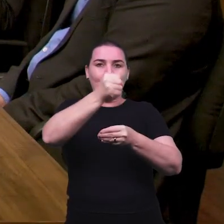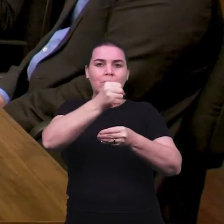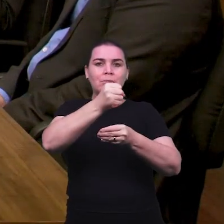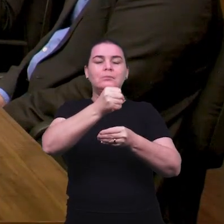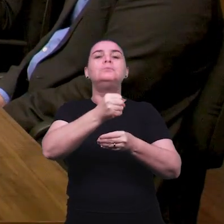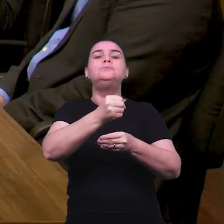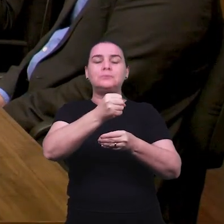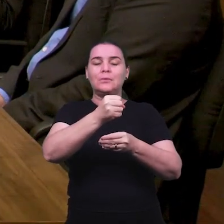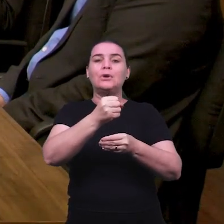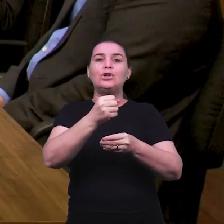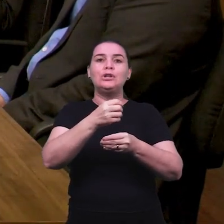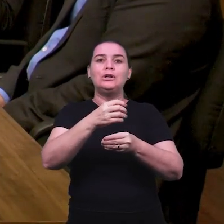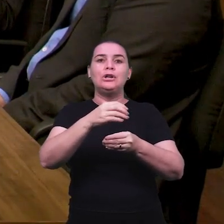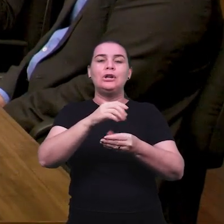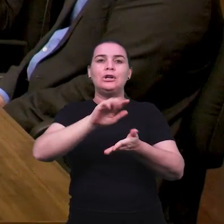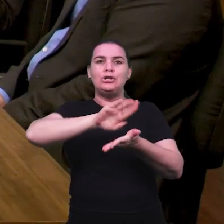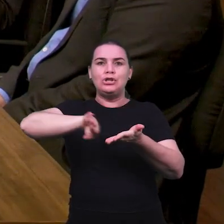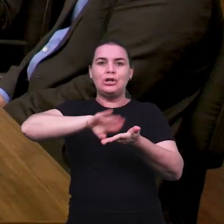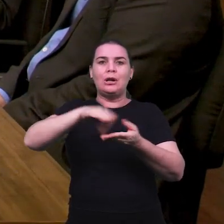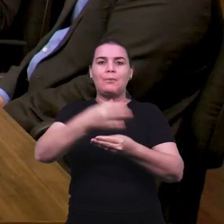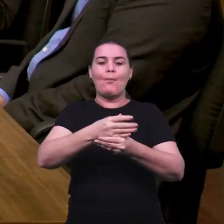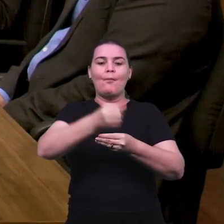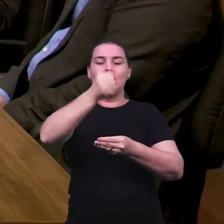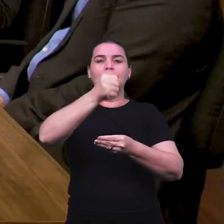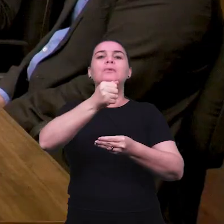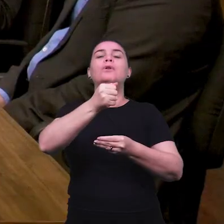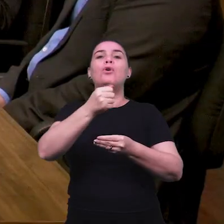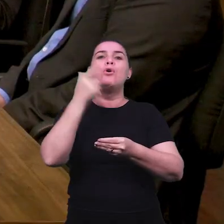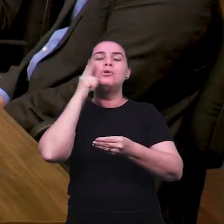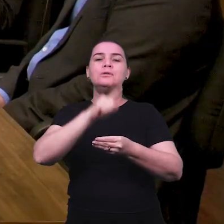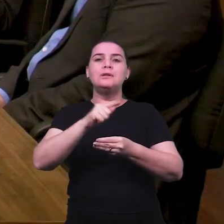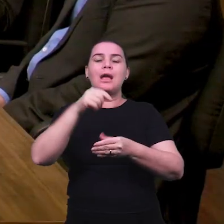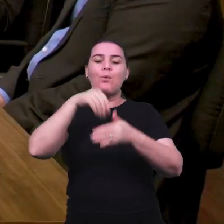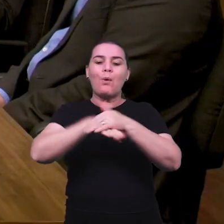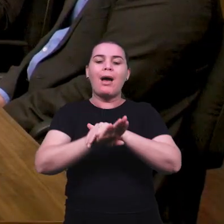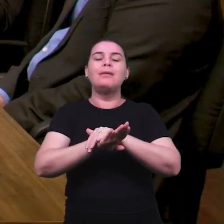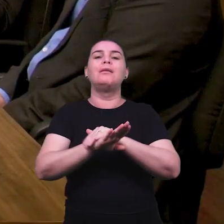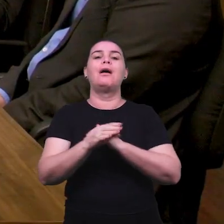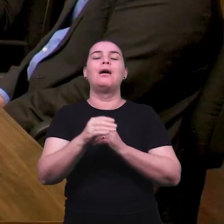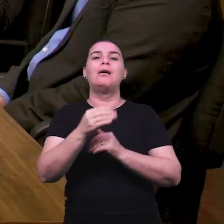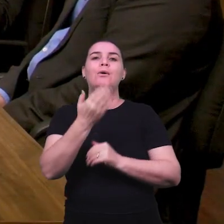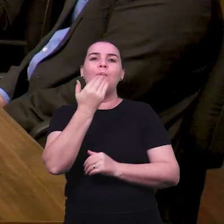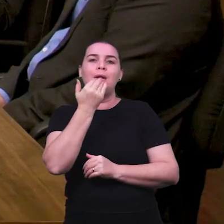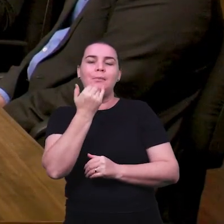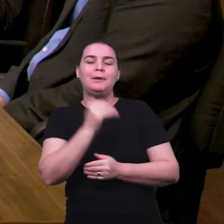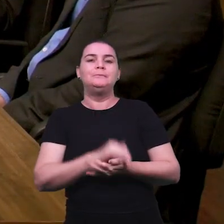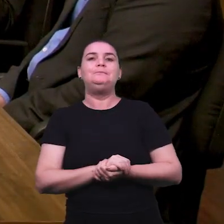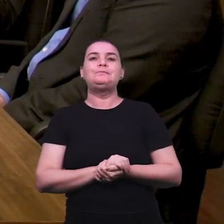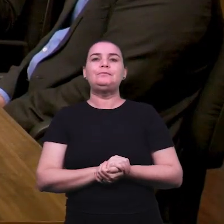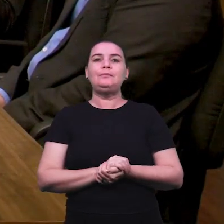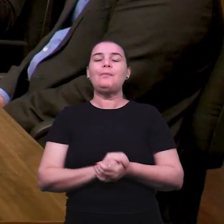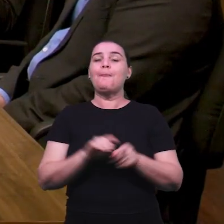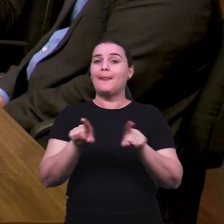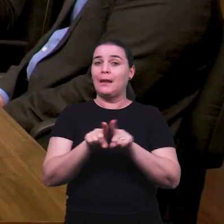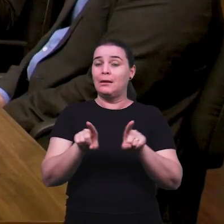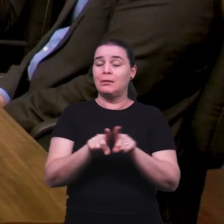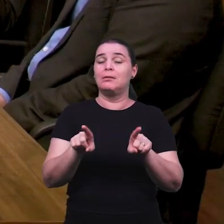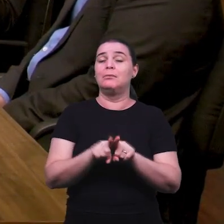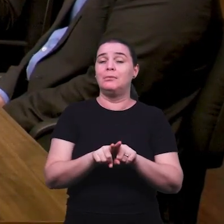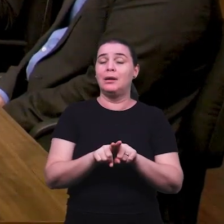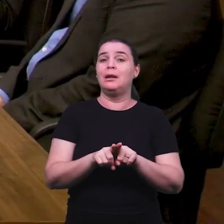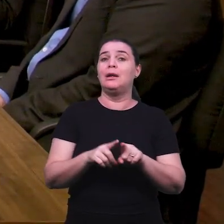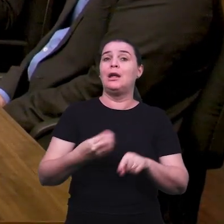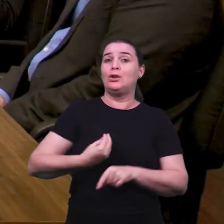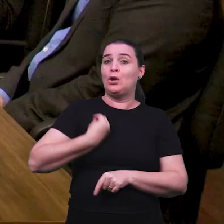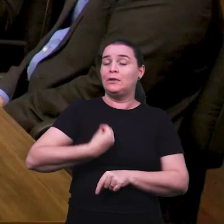nós trouxemos, o pastor Alonso trouxe, alguns que eu citei aqui, de uma certa forma, a gente acaba aplicando isso para a